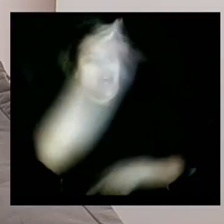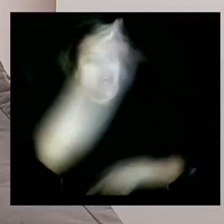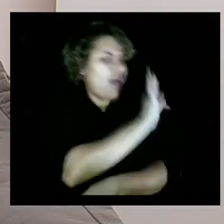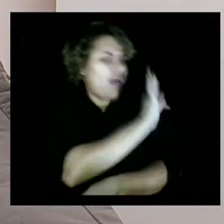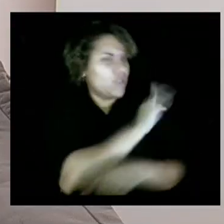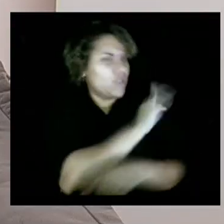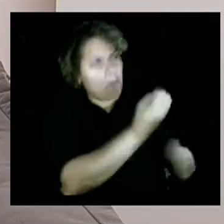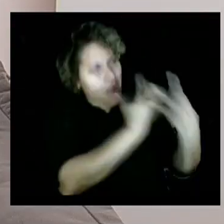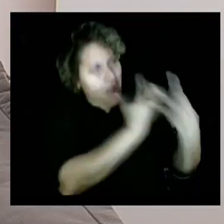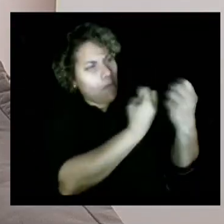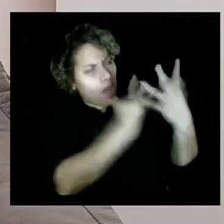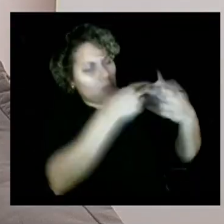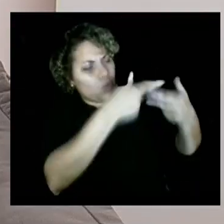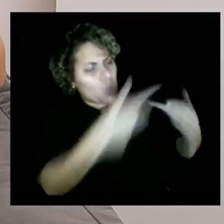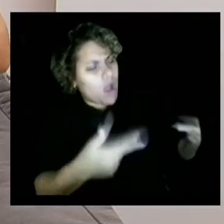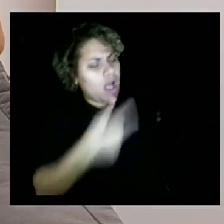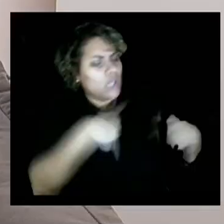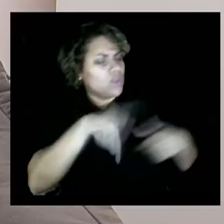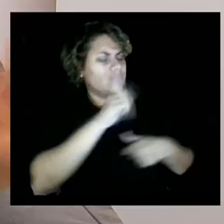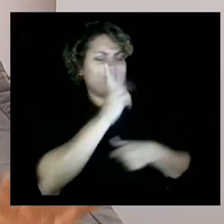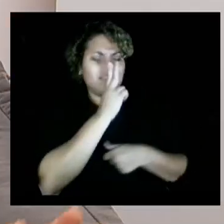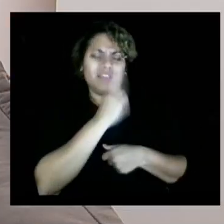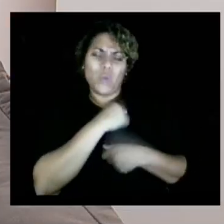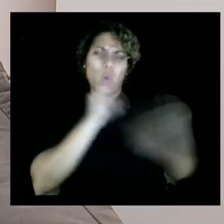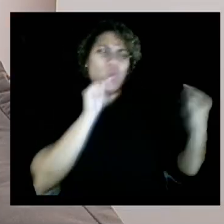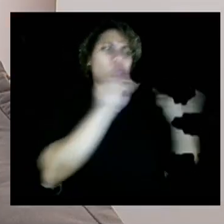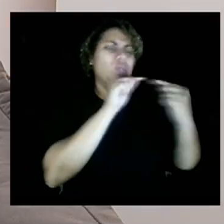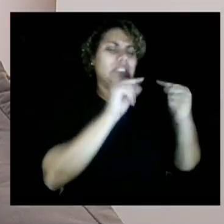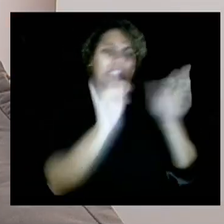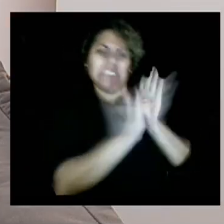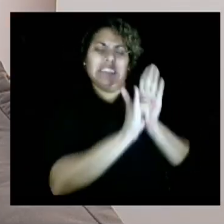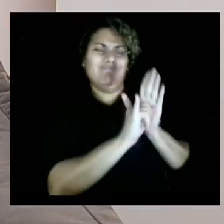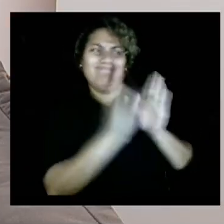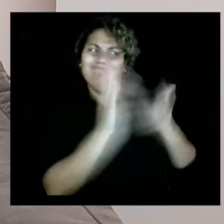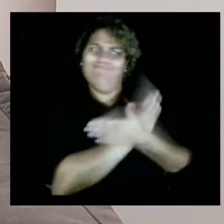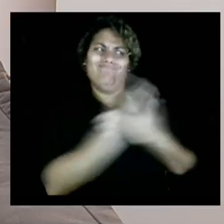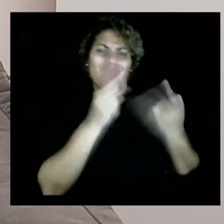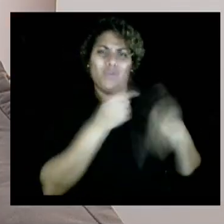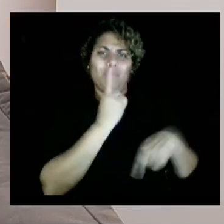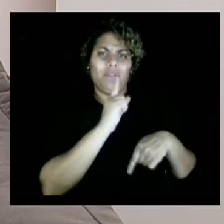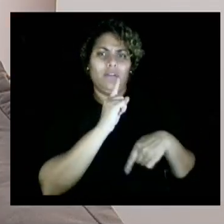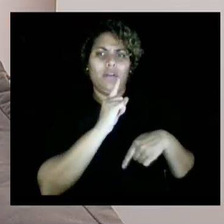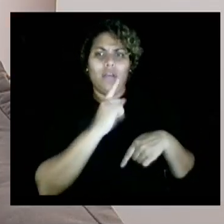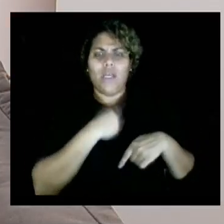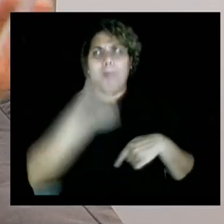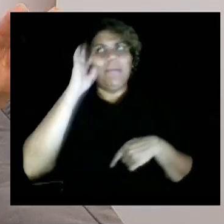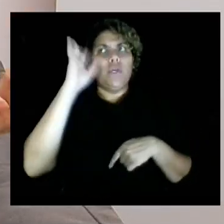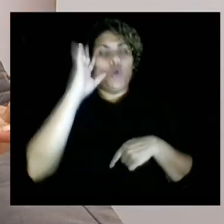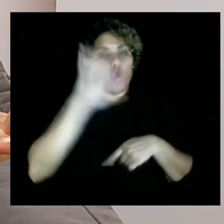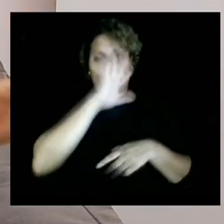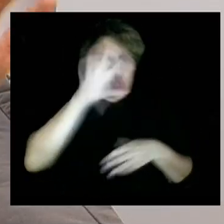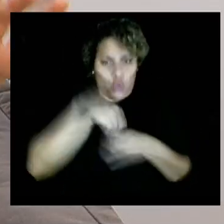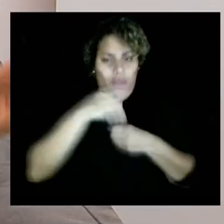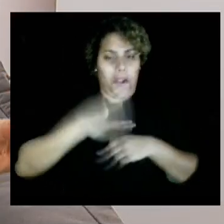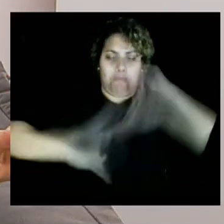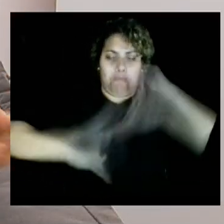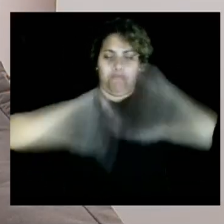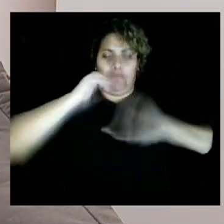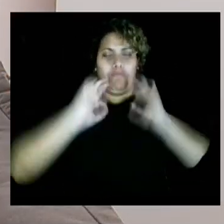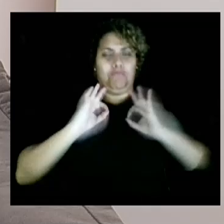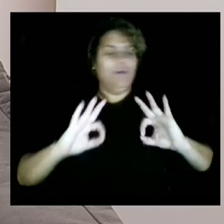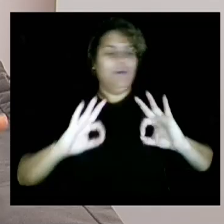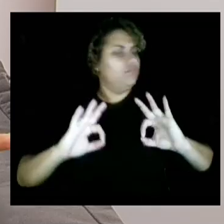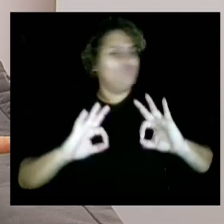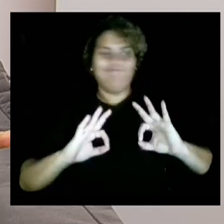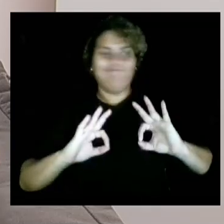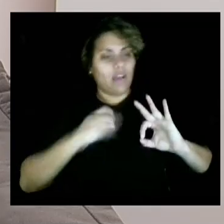gente se identifica. E não dá para falar assim, nós não somos bons em tudo. Nós precisamos escolher algumas coisas que falam assim, aqui eu sou boa